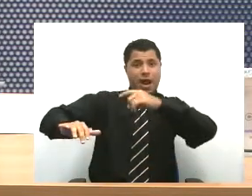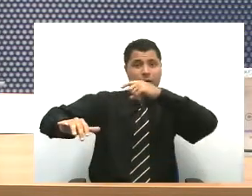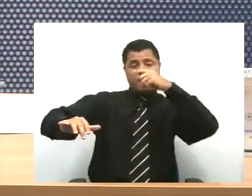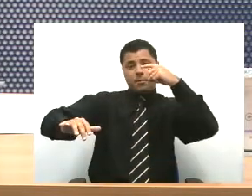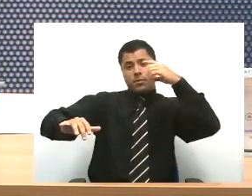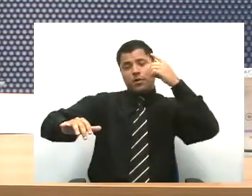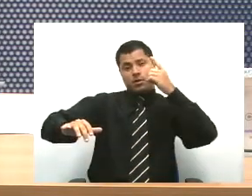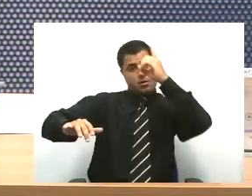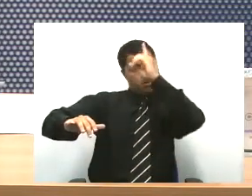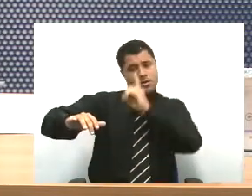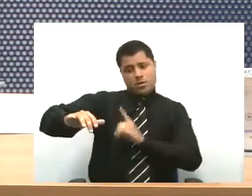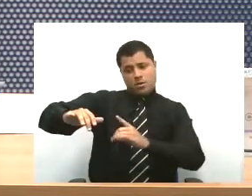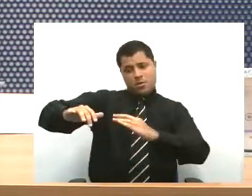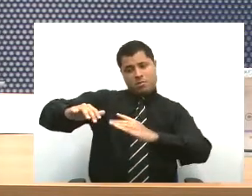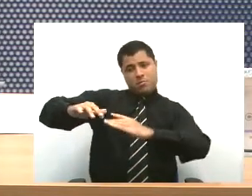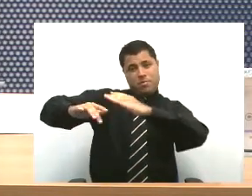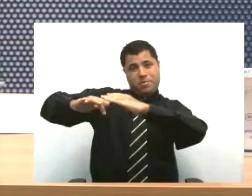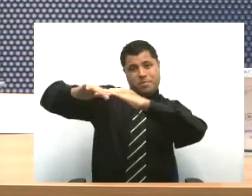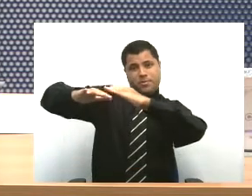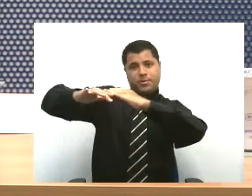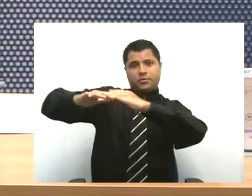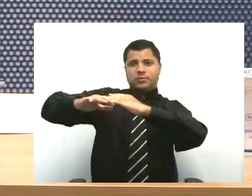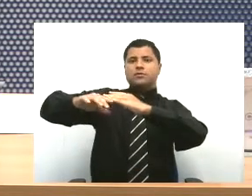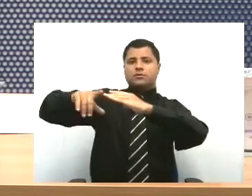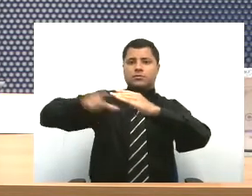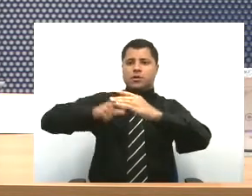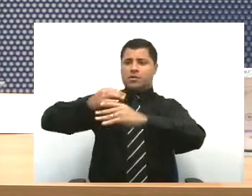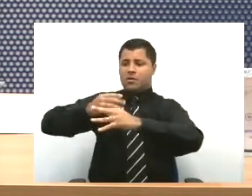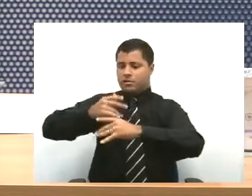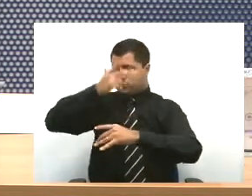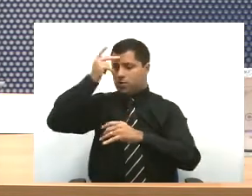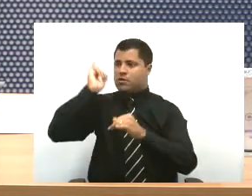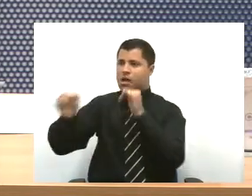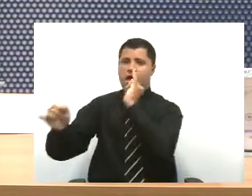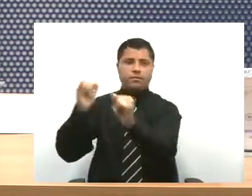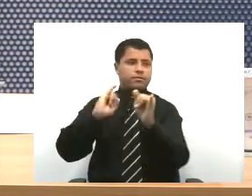vermelho, a comunidade dá um alarme e todo mundo vai para o ponto seguro.